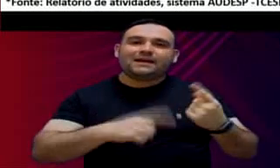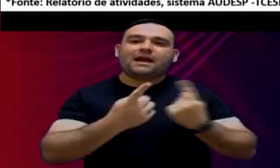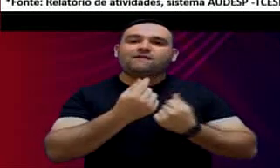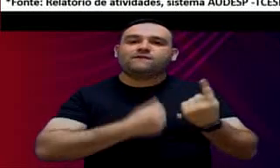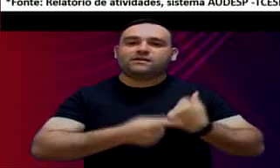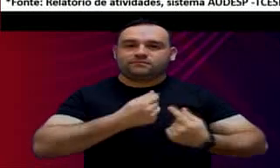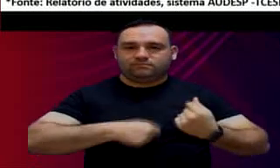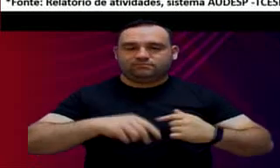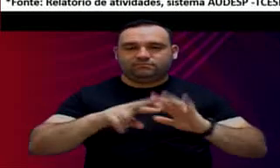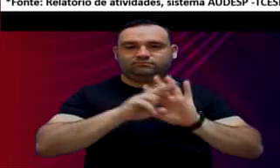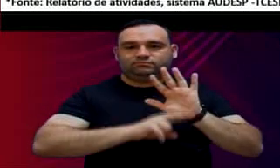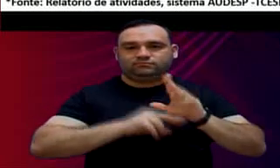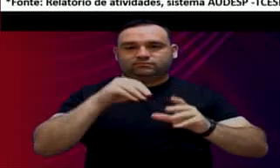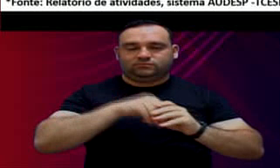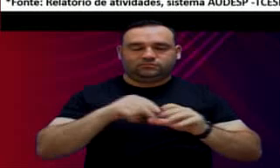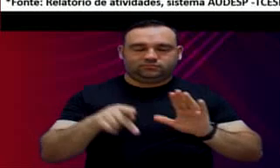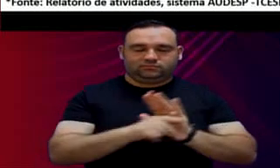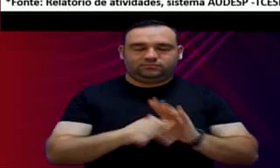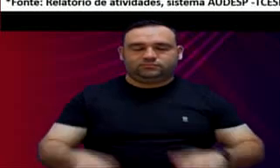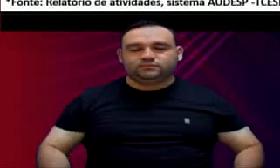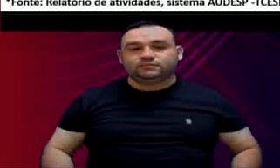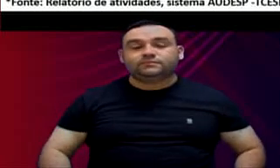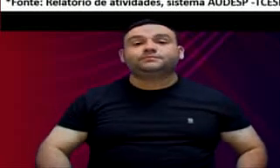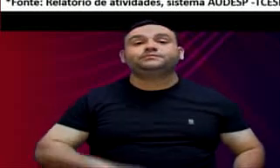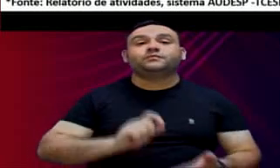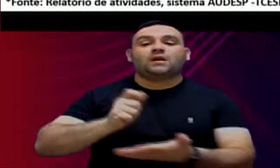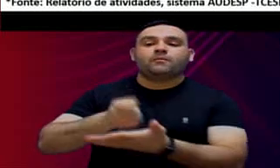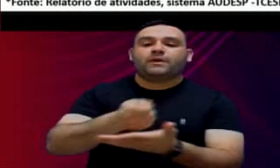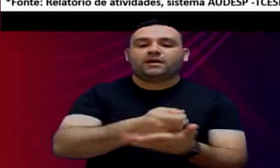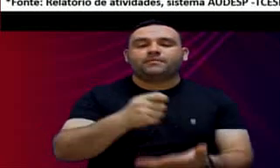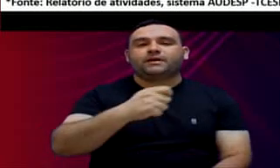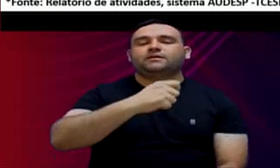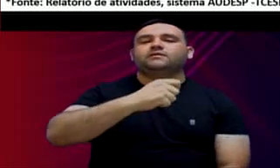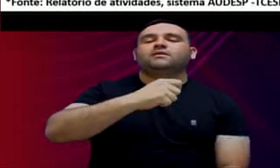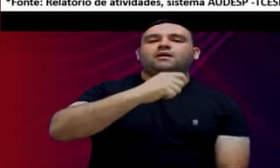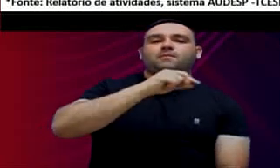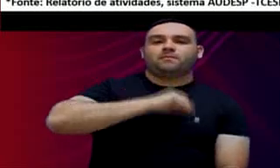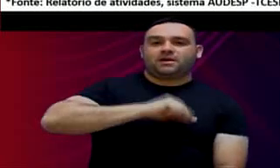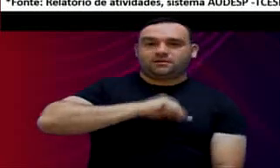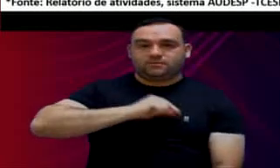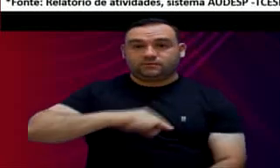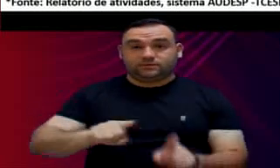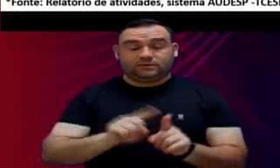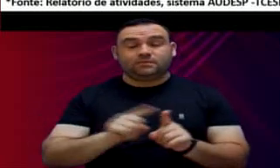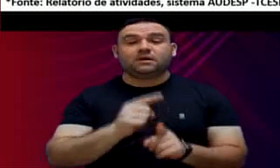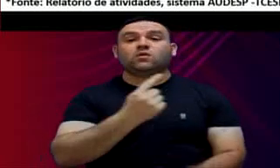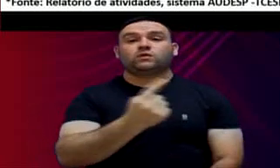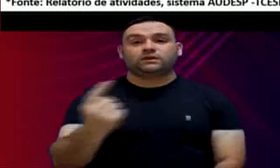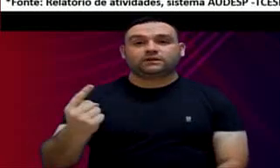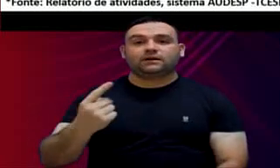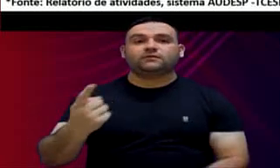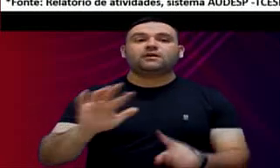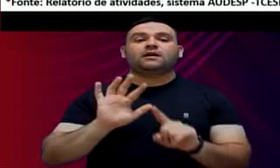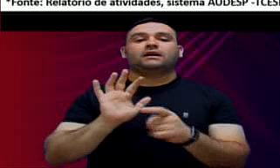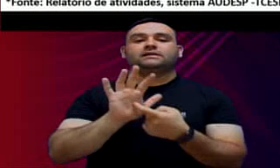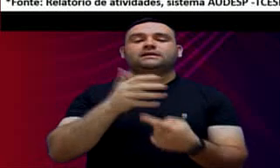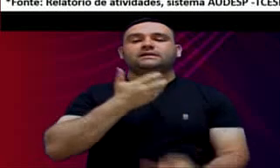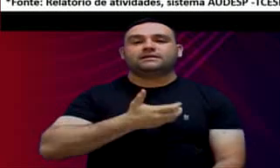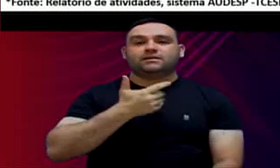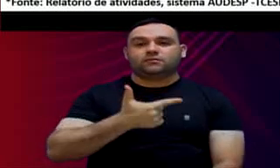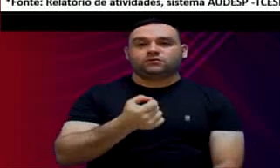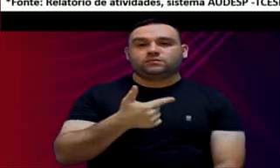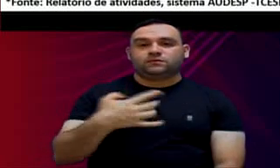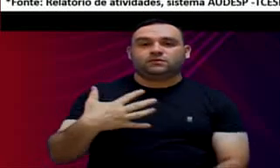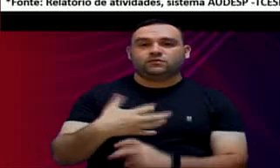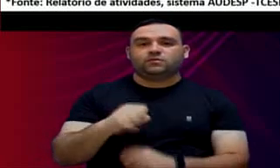financeiro orçamentário dessa polaridade pagamento e pensionistas também unitário índice recente de dezembro